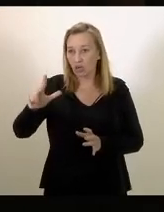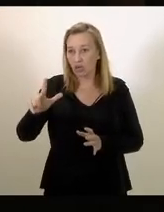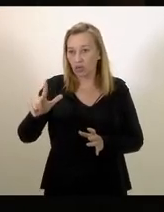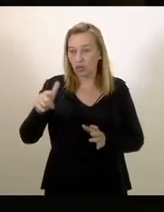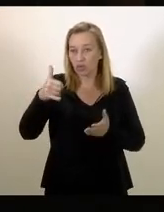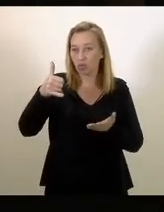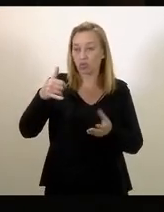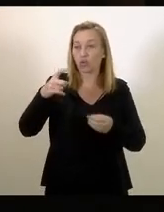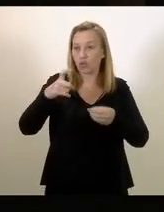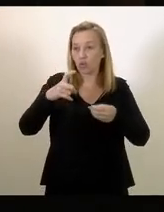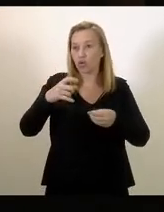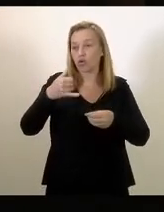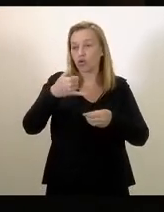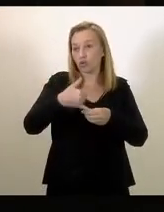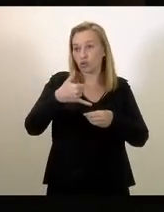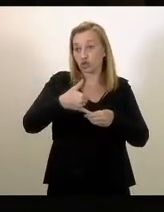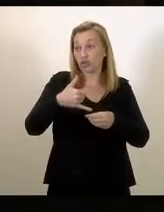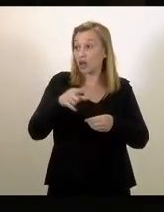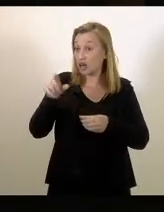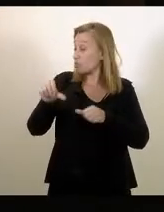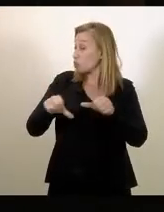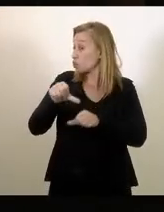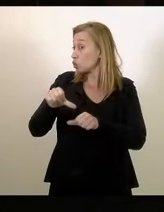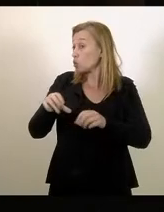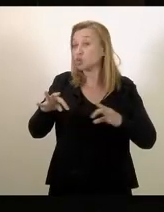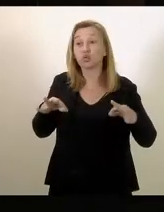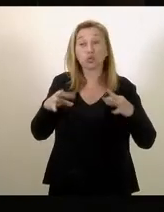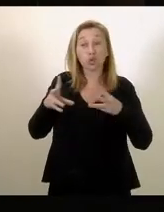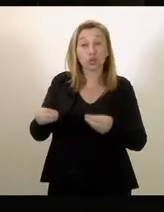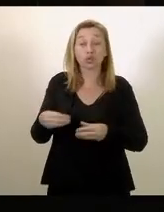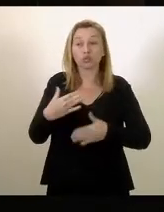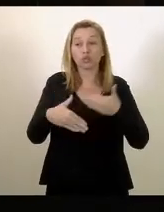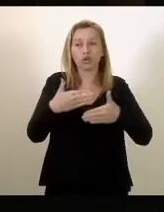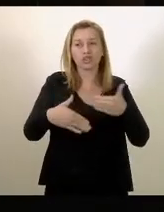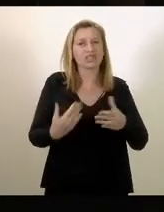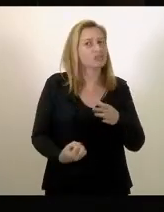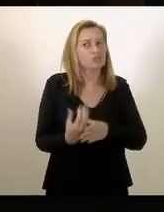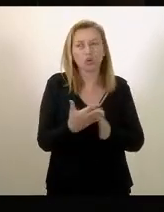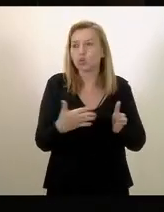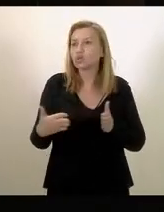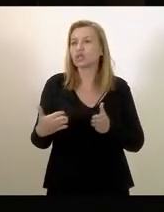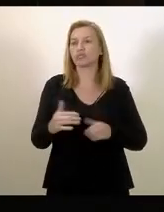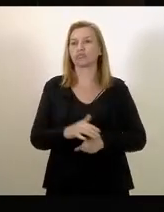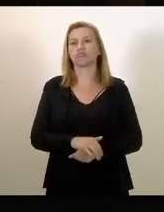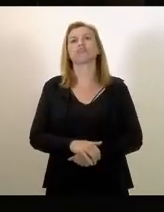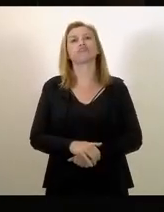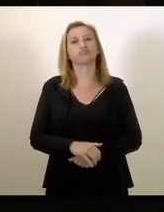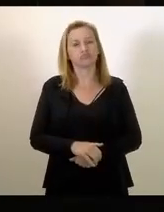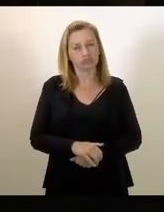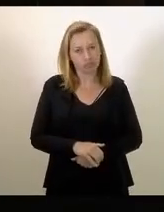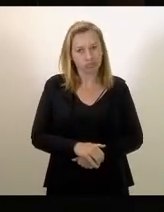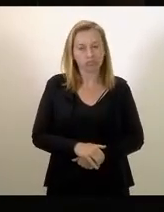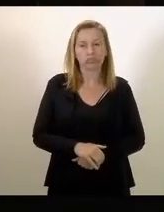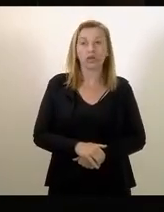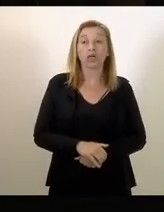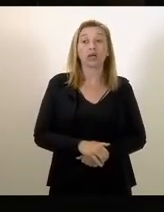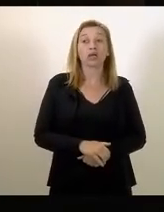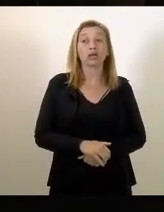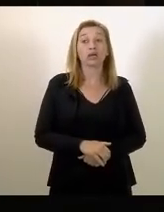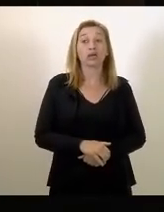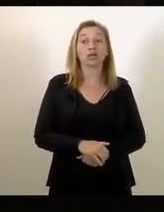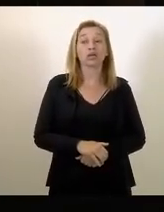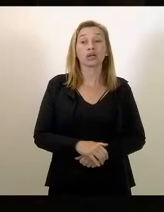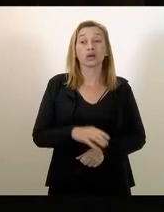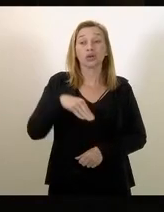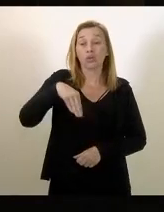aquilo dali modificou todo o processo produtivo a introdução disso daí era um motor